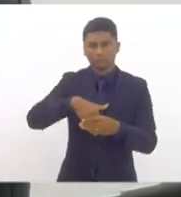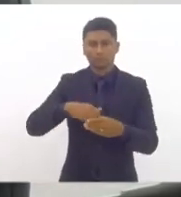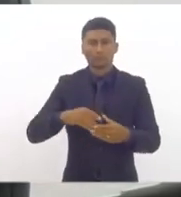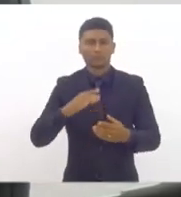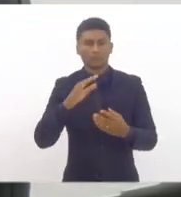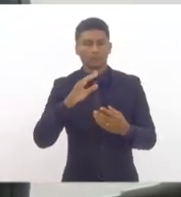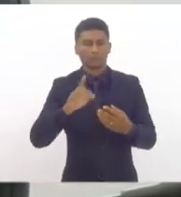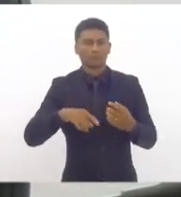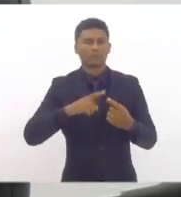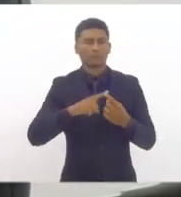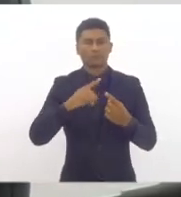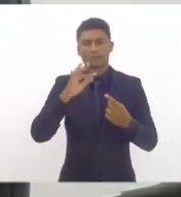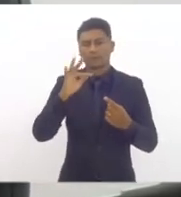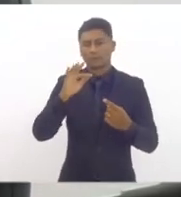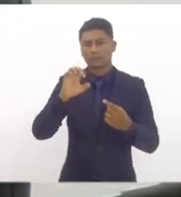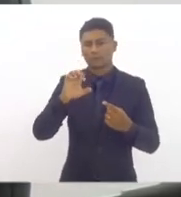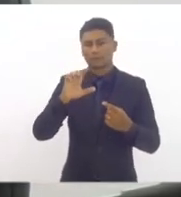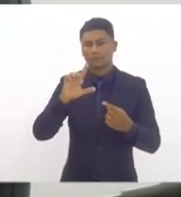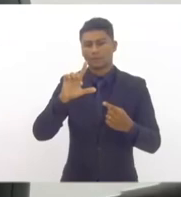Aste.